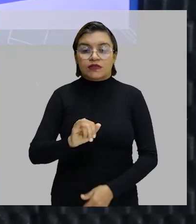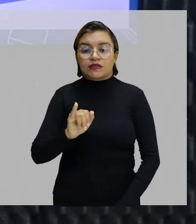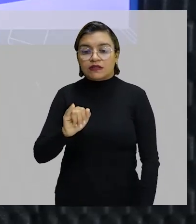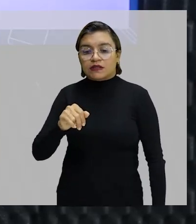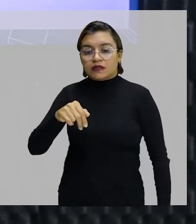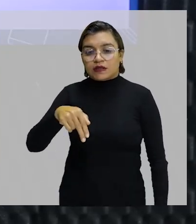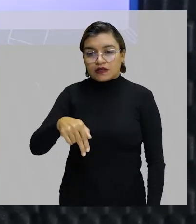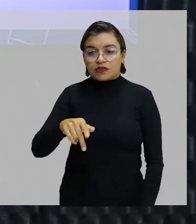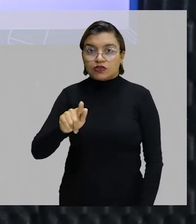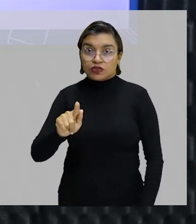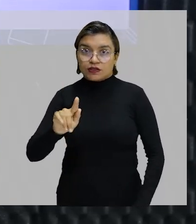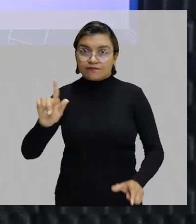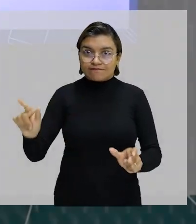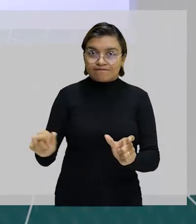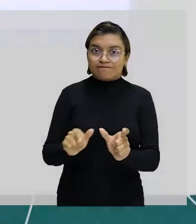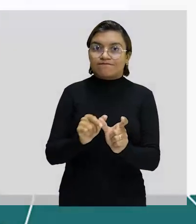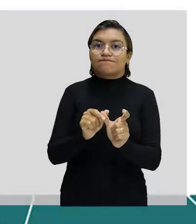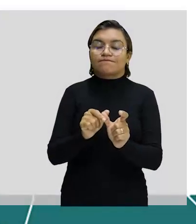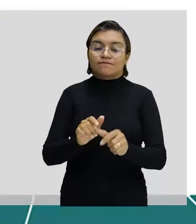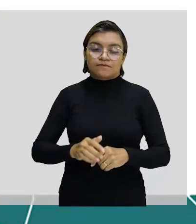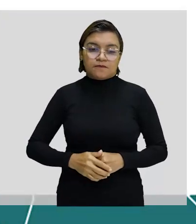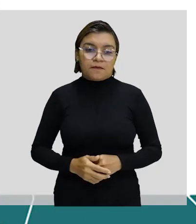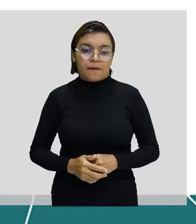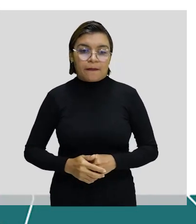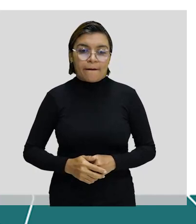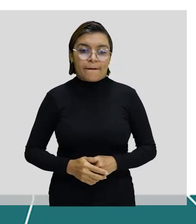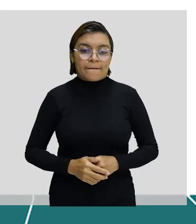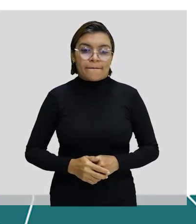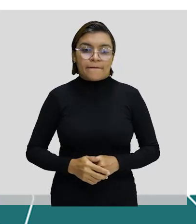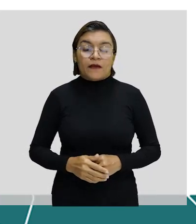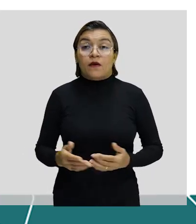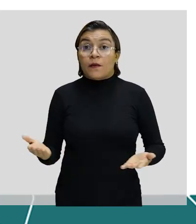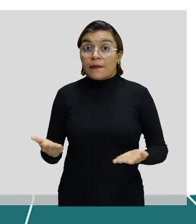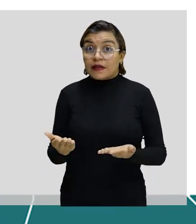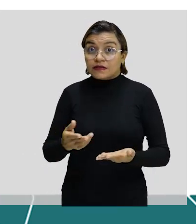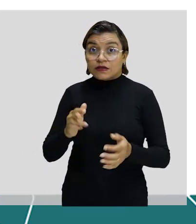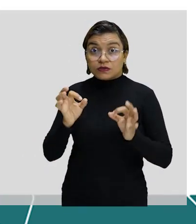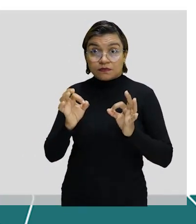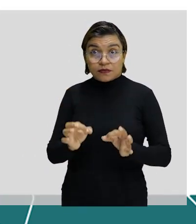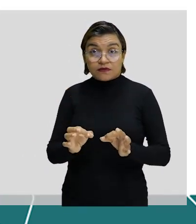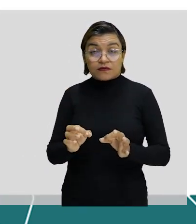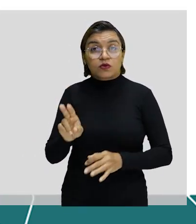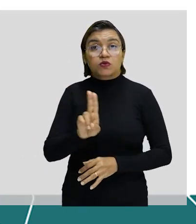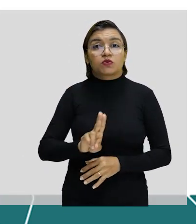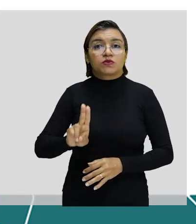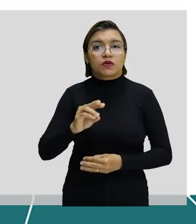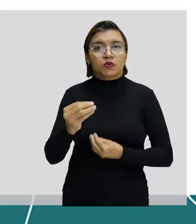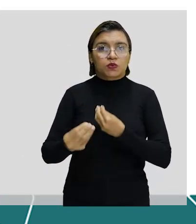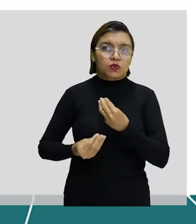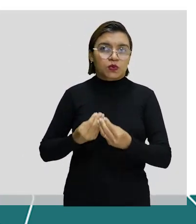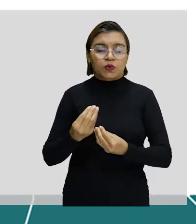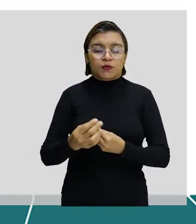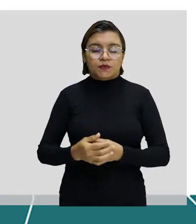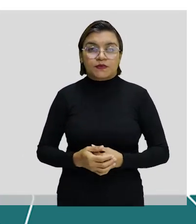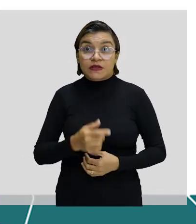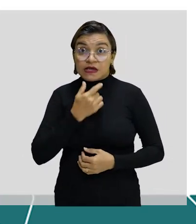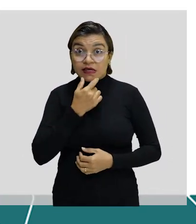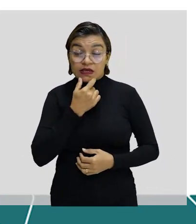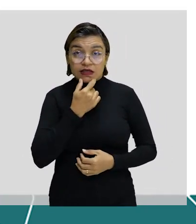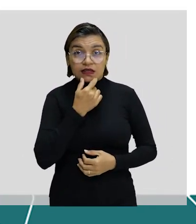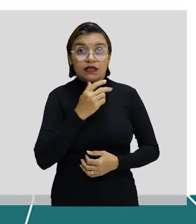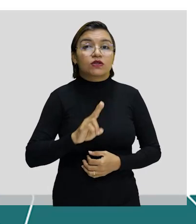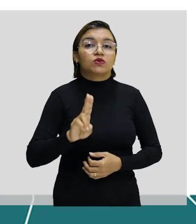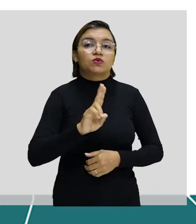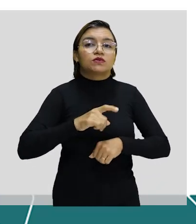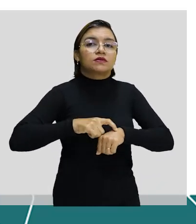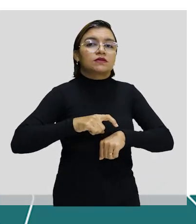no final, certo? O presente perfeito, para que ele é utilizado? E eu já falei isso em outras aulas. Em inglês, quando nós falamos